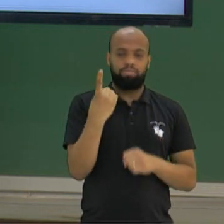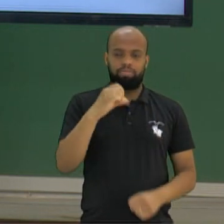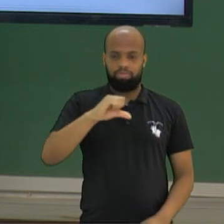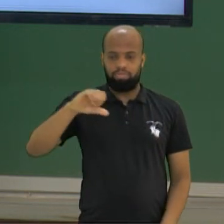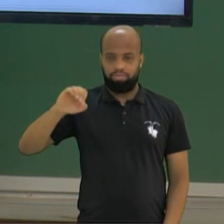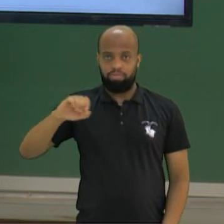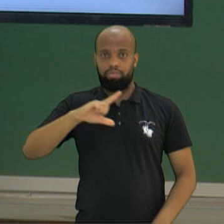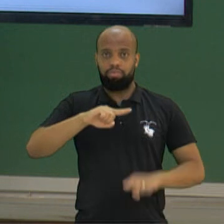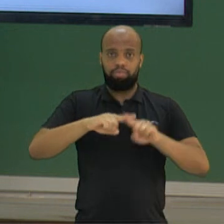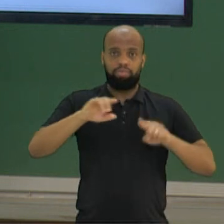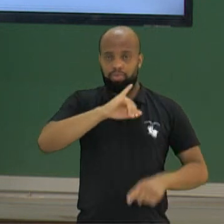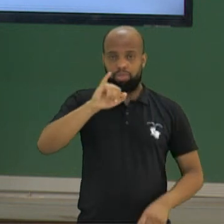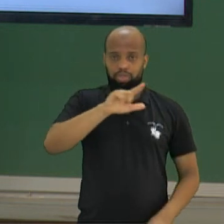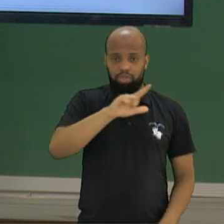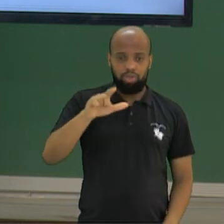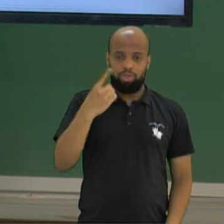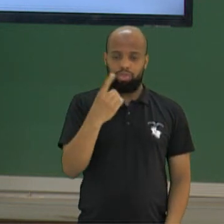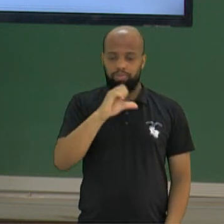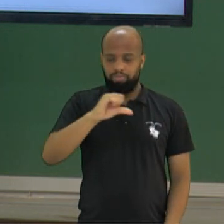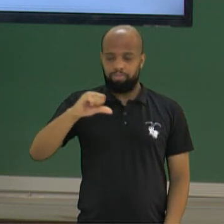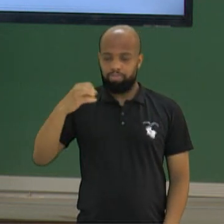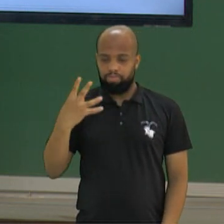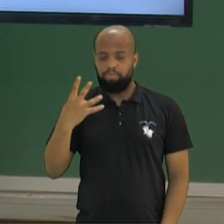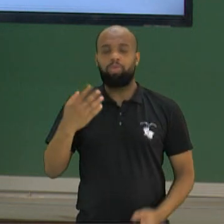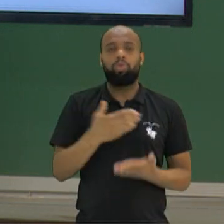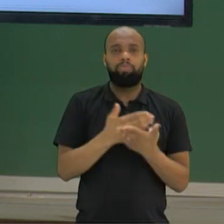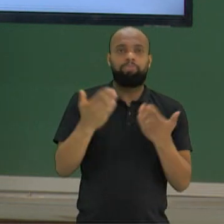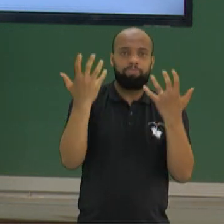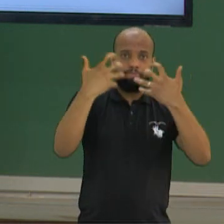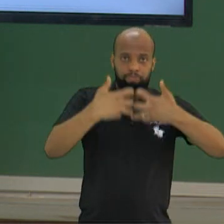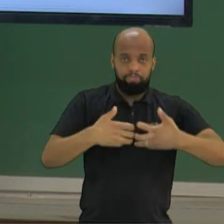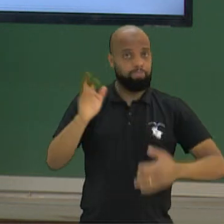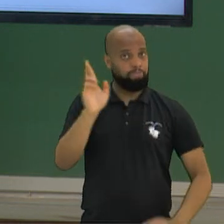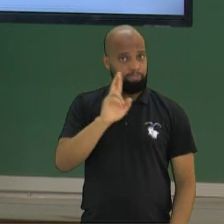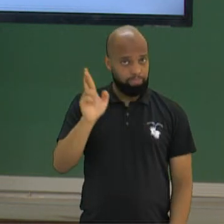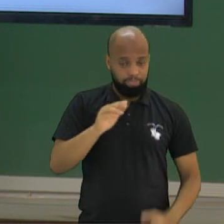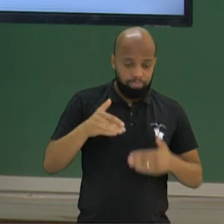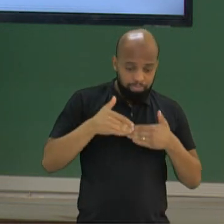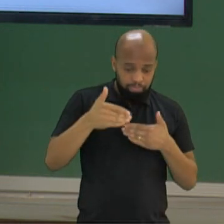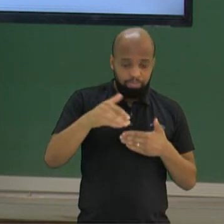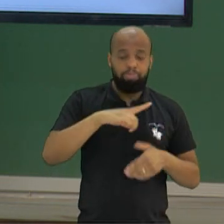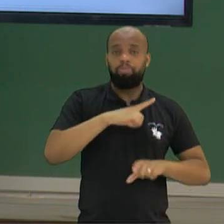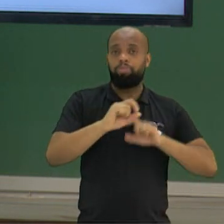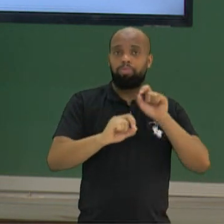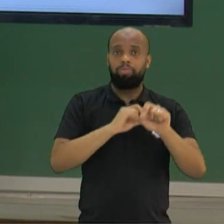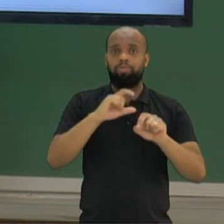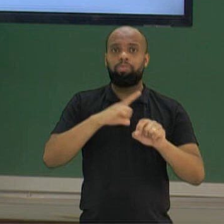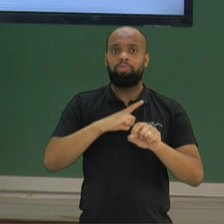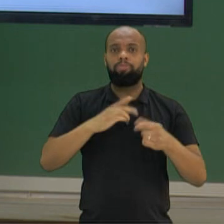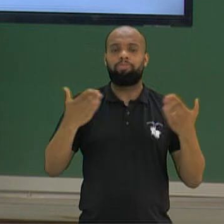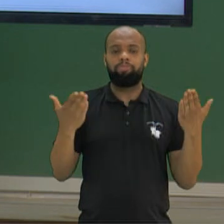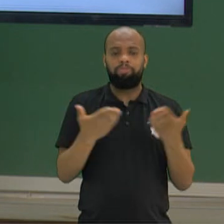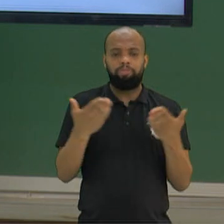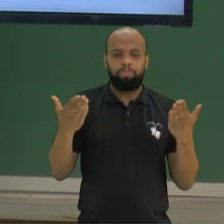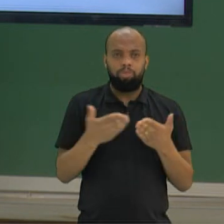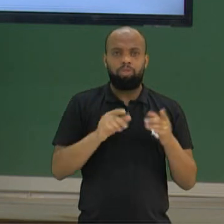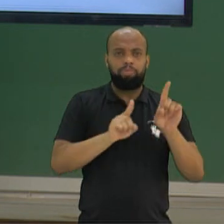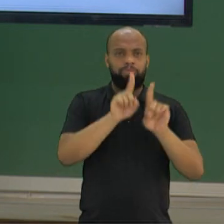de 1994 nós temos o lançamento do Plano Real e a partir daí a gente vê essa inflação